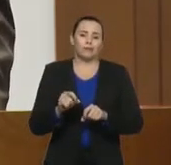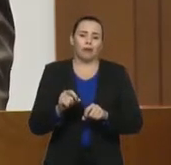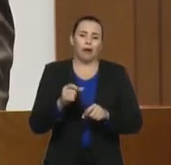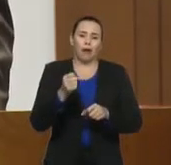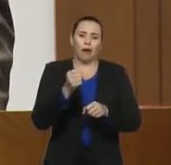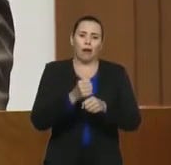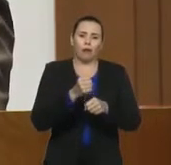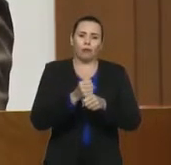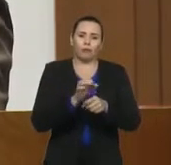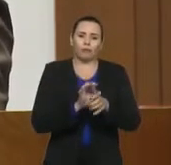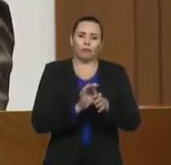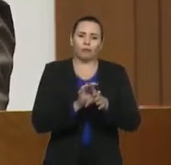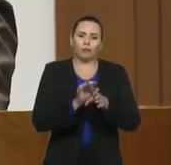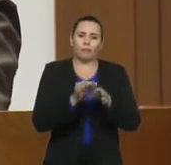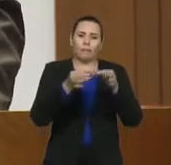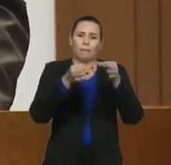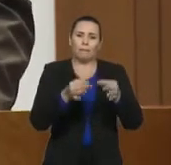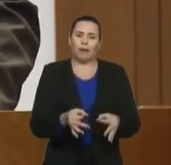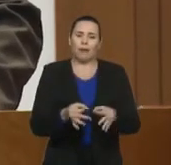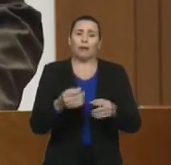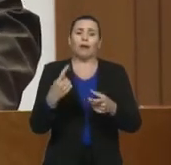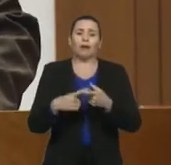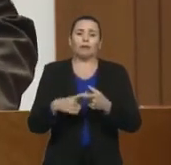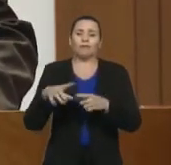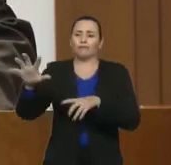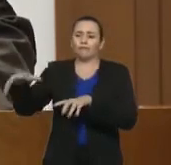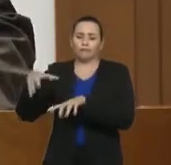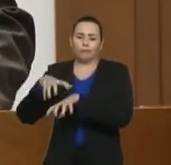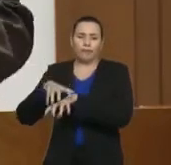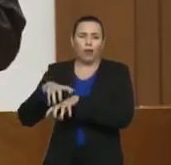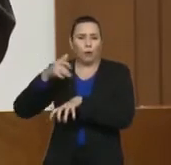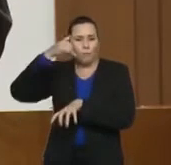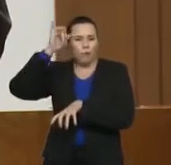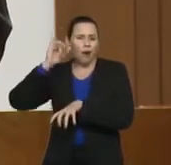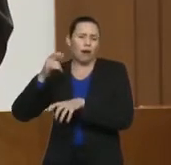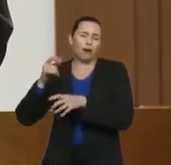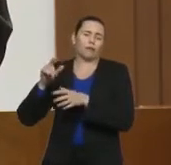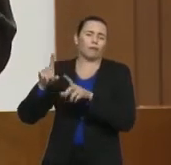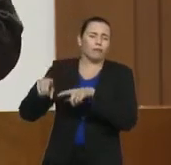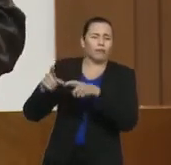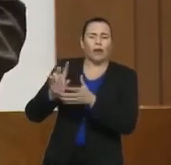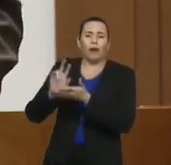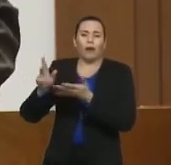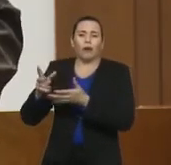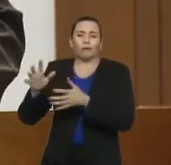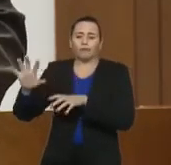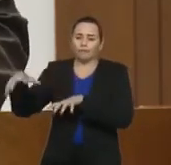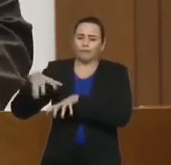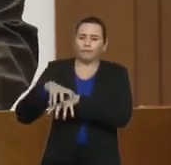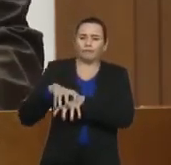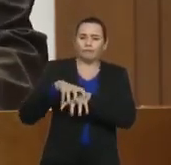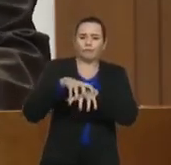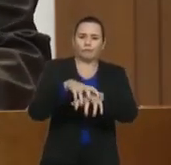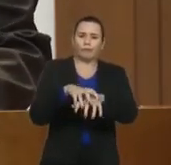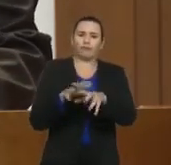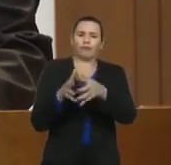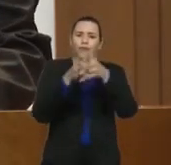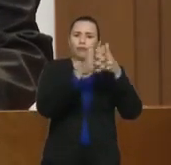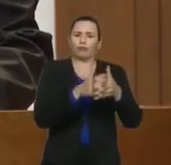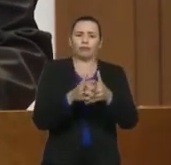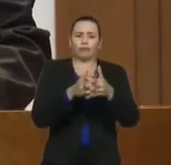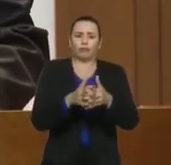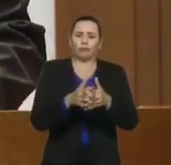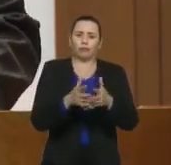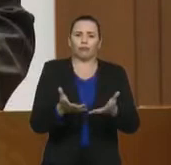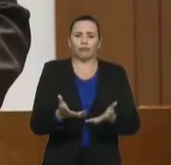e comercializar esses produtos. Então, eu venho aqui, senhor presidente César Pires, onde eu tenho muito respeito e essa cadeira lhe